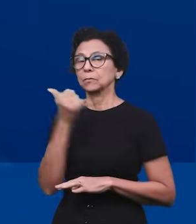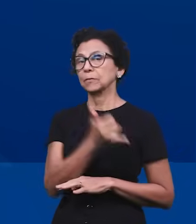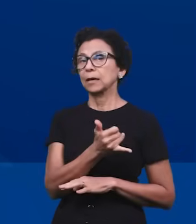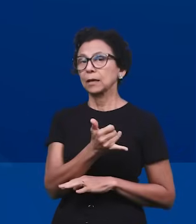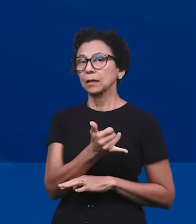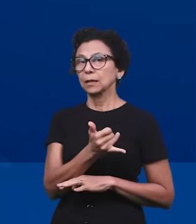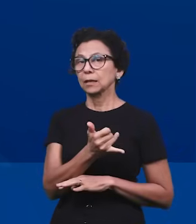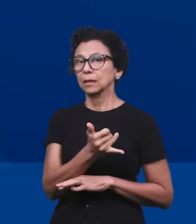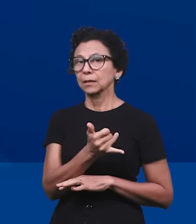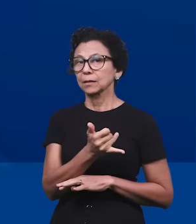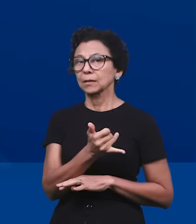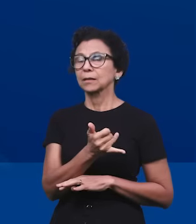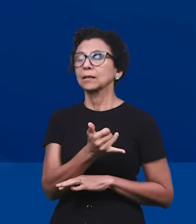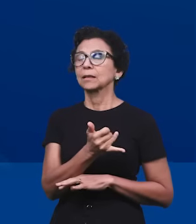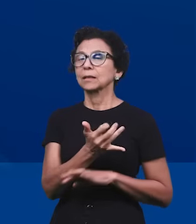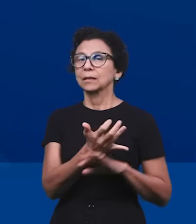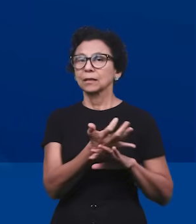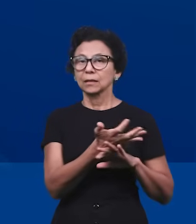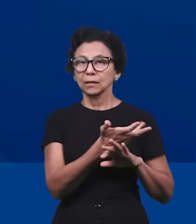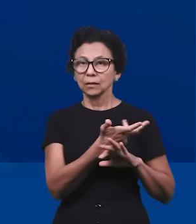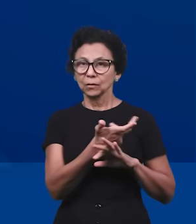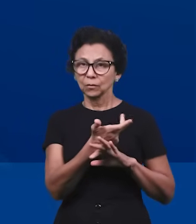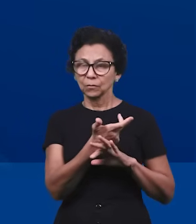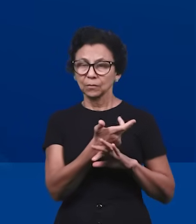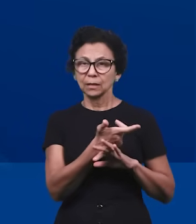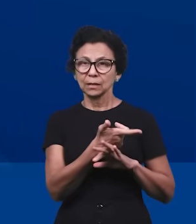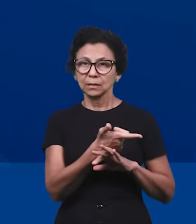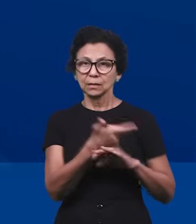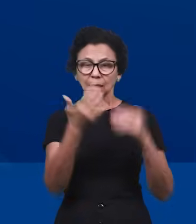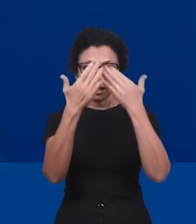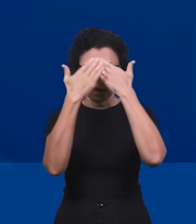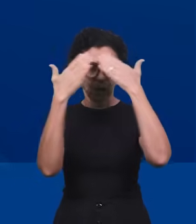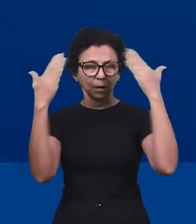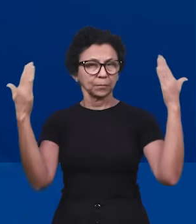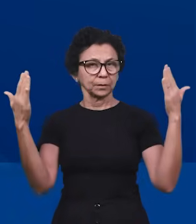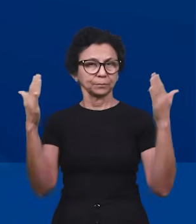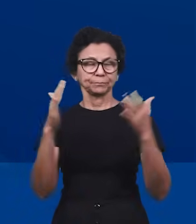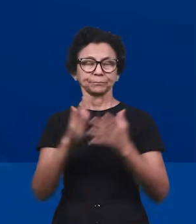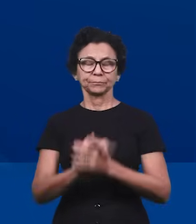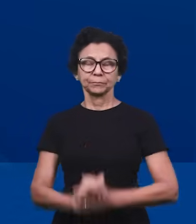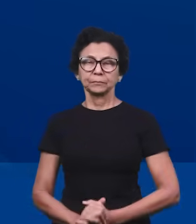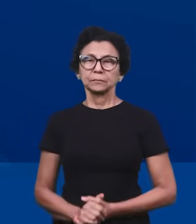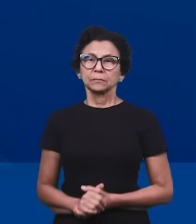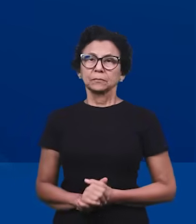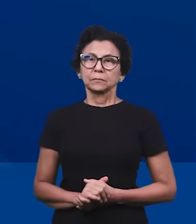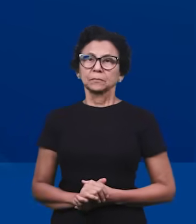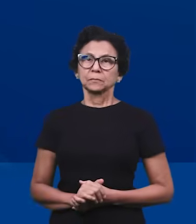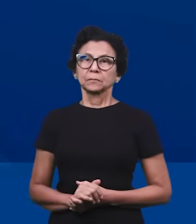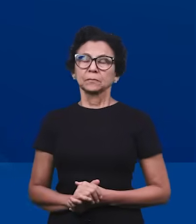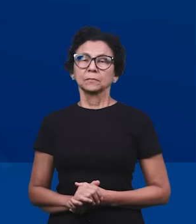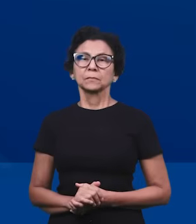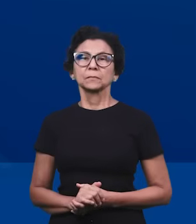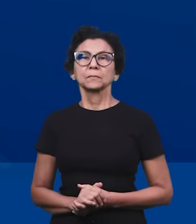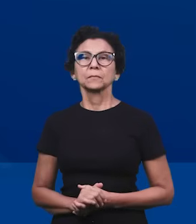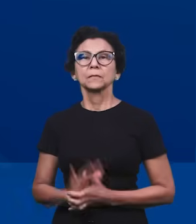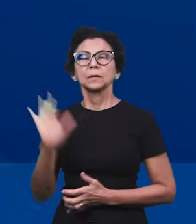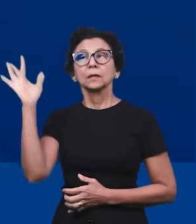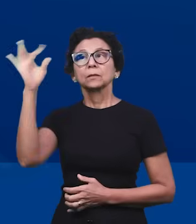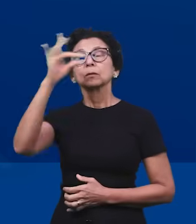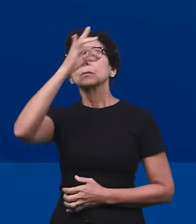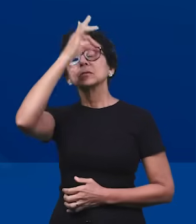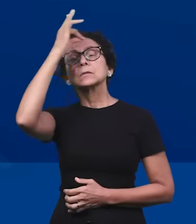homem, ele passa a ver tudo aquilo que estava oculto. Mas quando o Espírito Santo